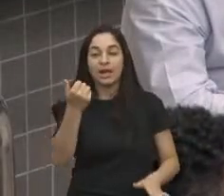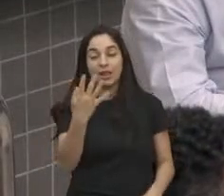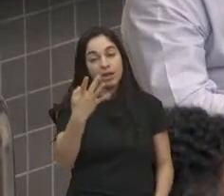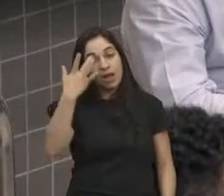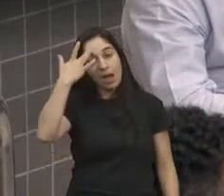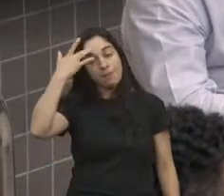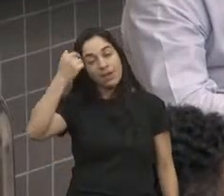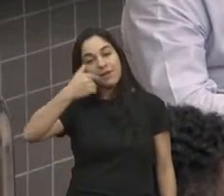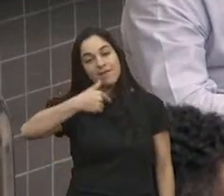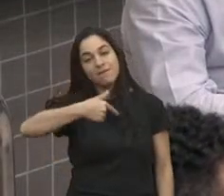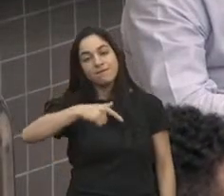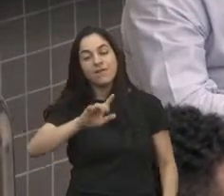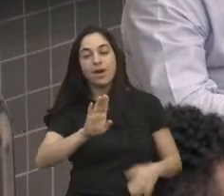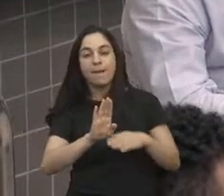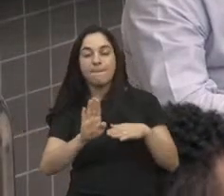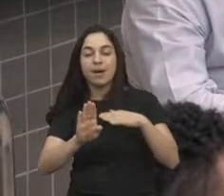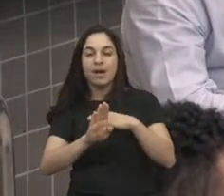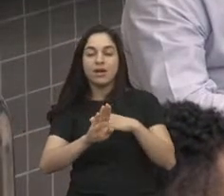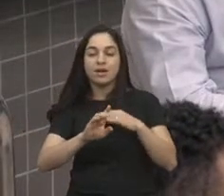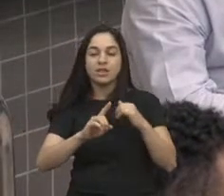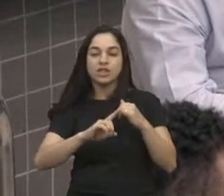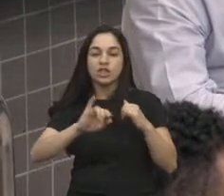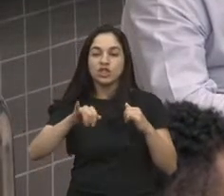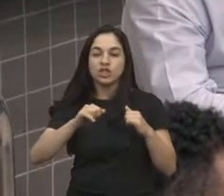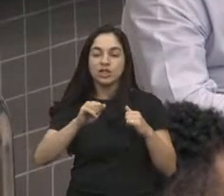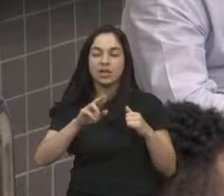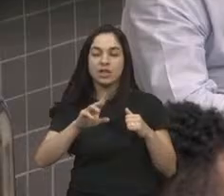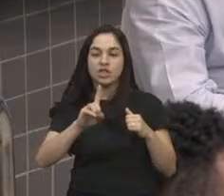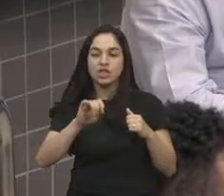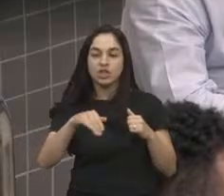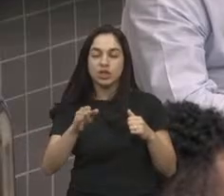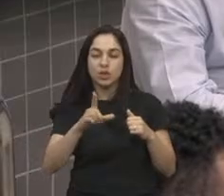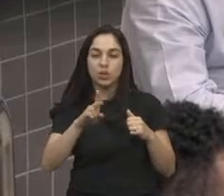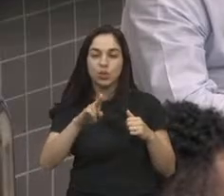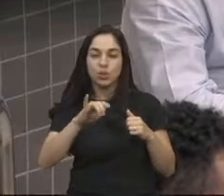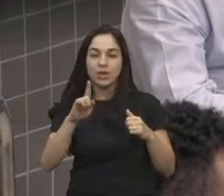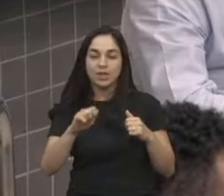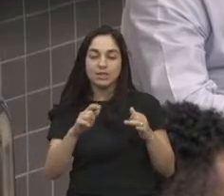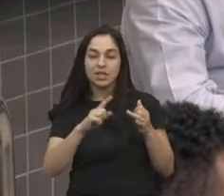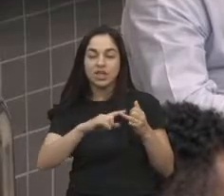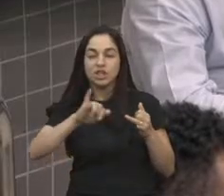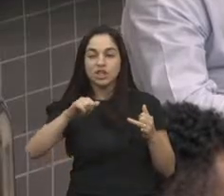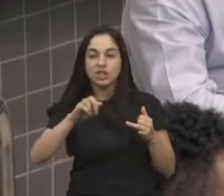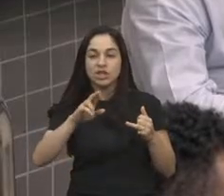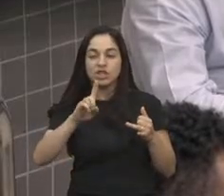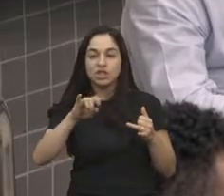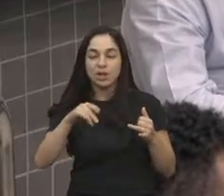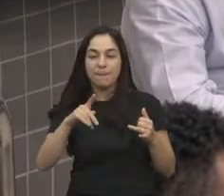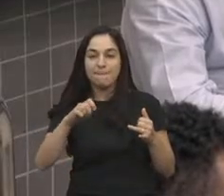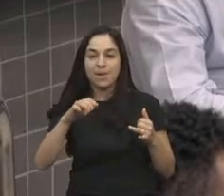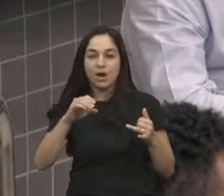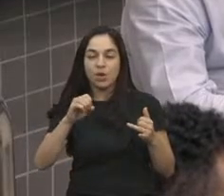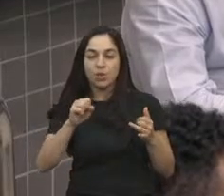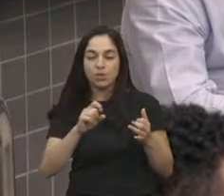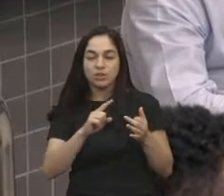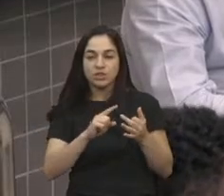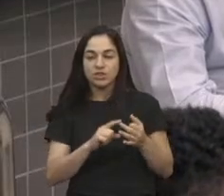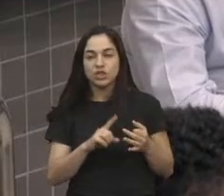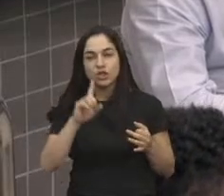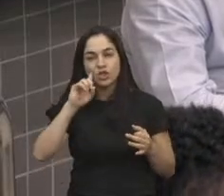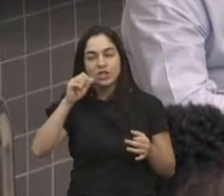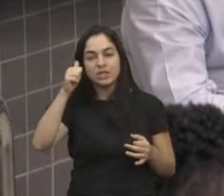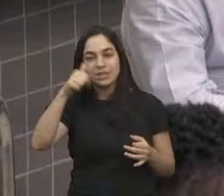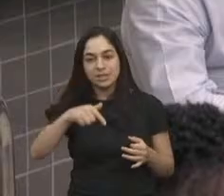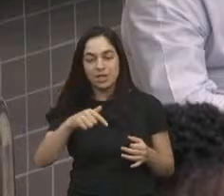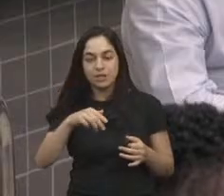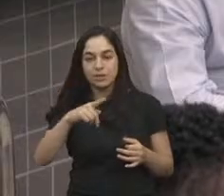amanhã, nós estamos no Jardim Luiza e no Jardim Marcondes. Dia 17, Jardim Primavera e Vera Lúcia.